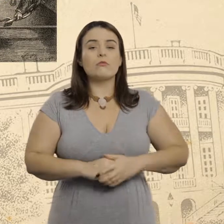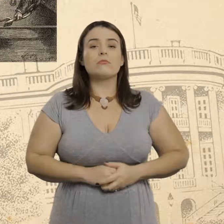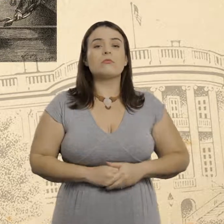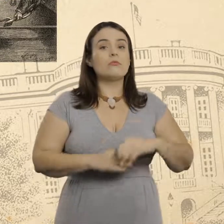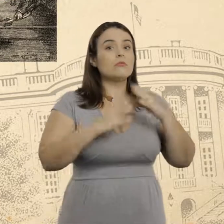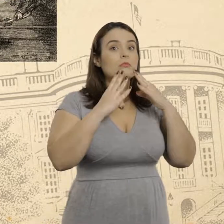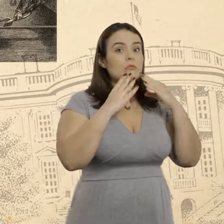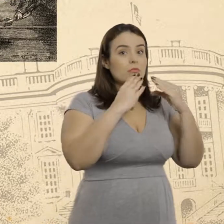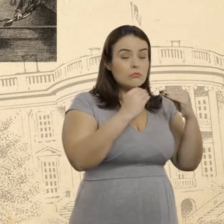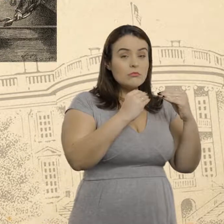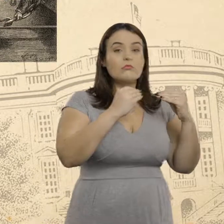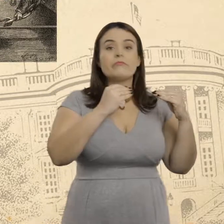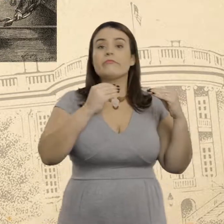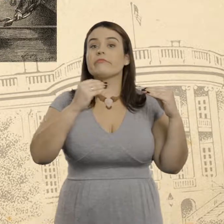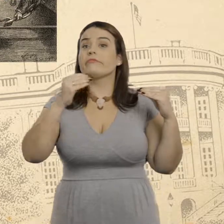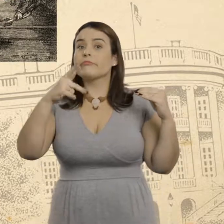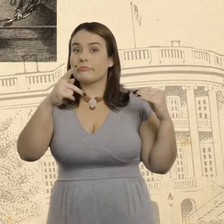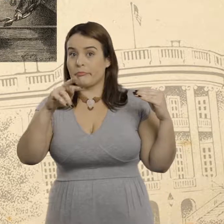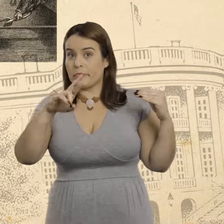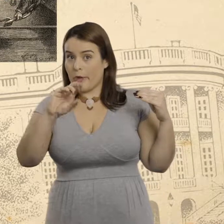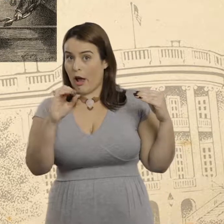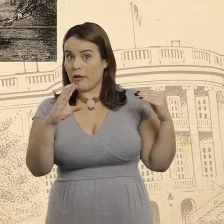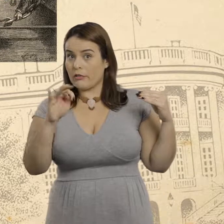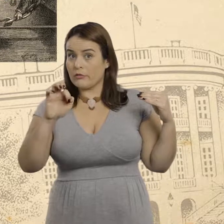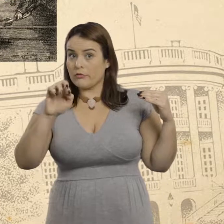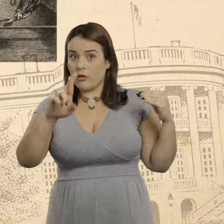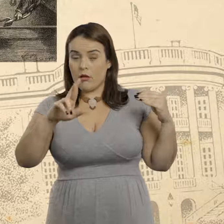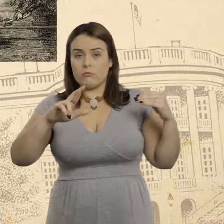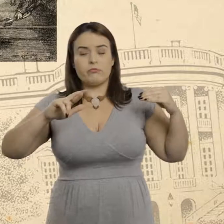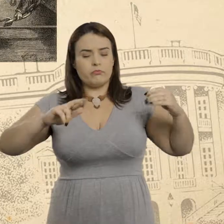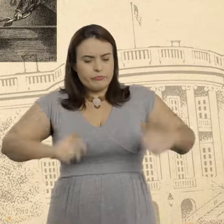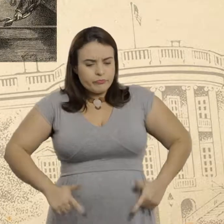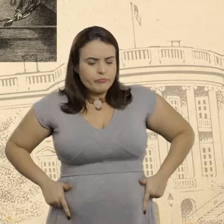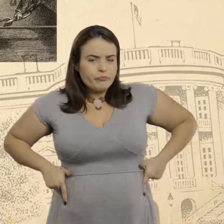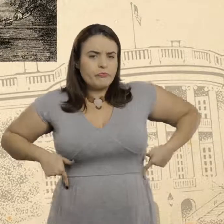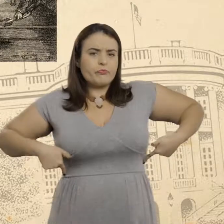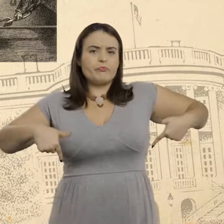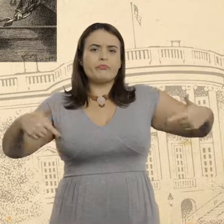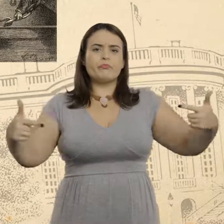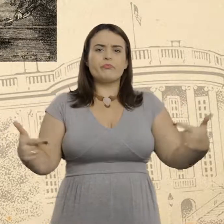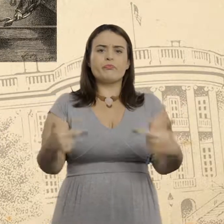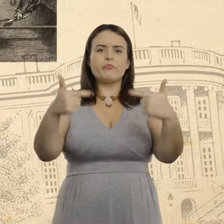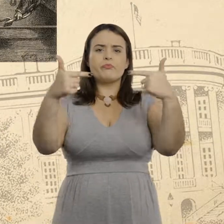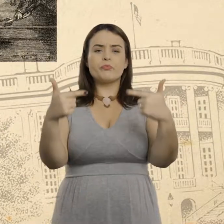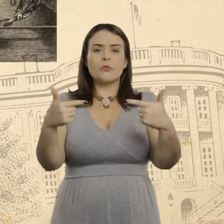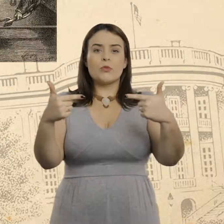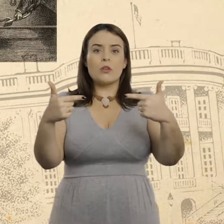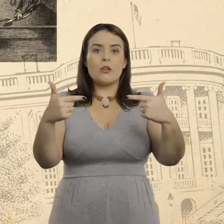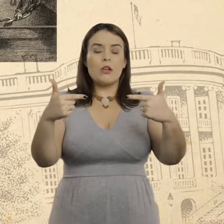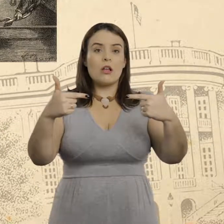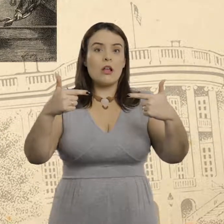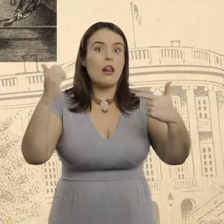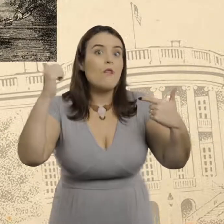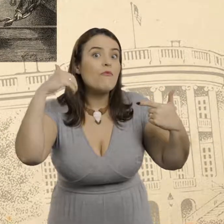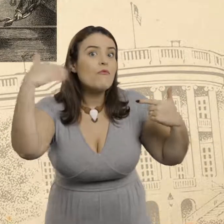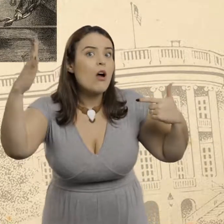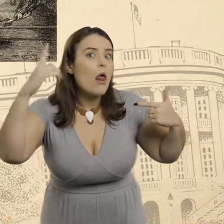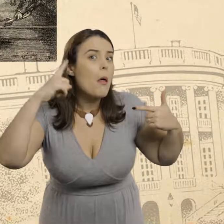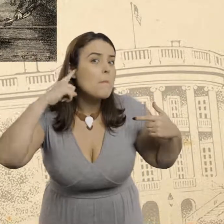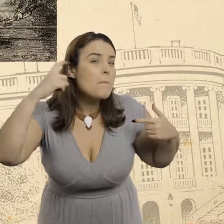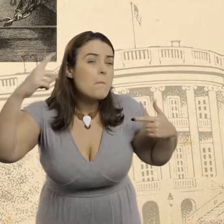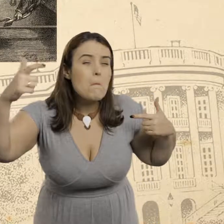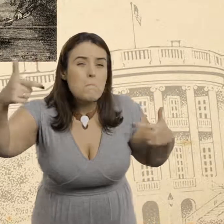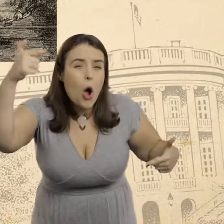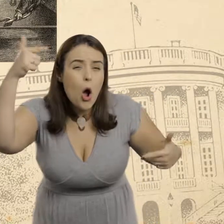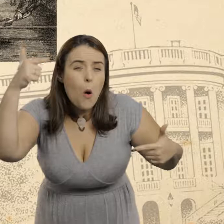o coronel Proctor foram para o último vagão com seus revólveres. No momento que o duelo ia iniciar, começou um barulho de tiros